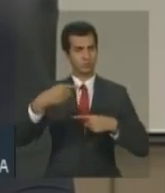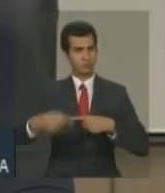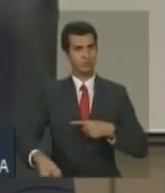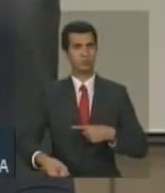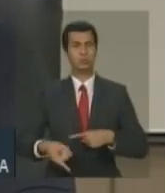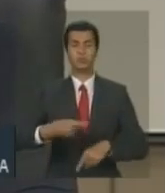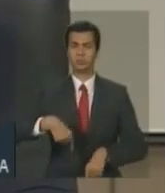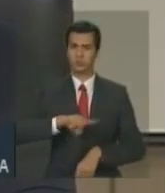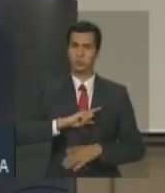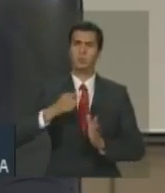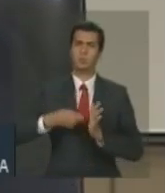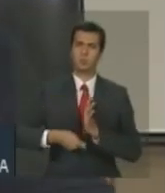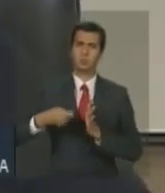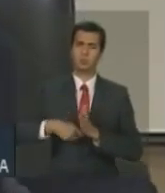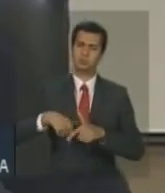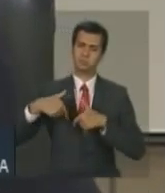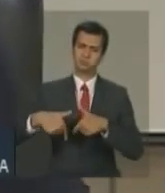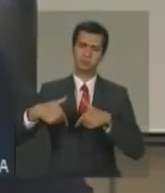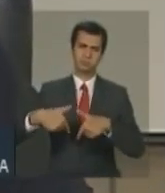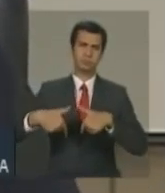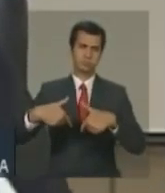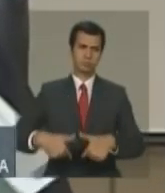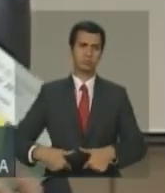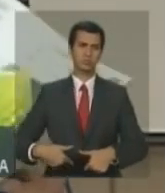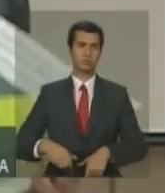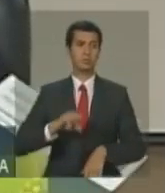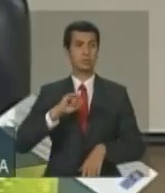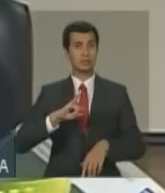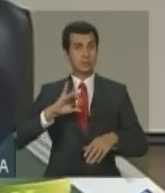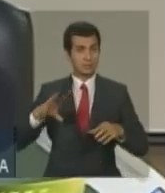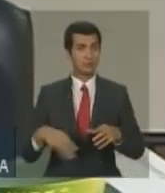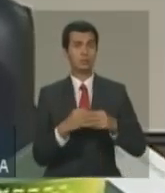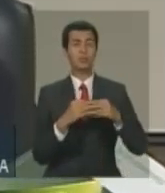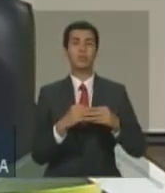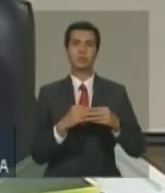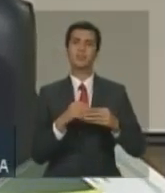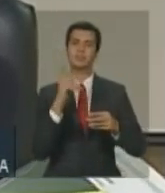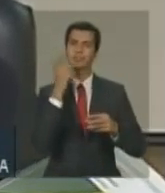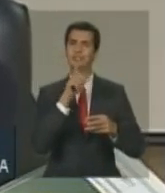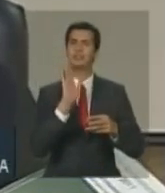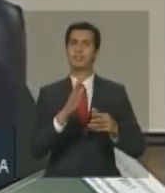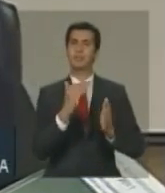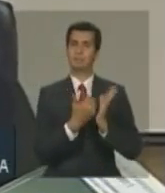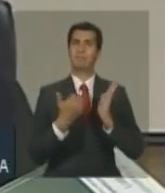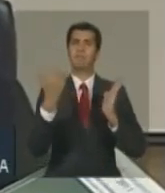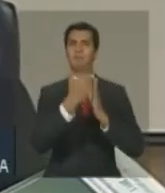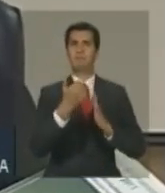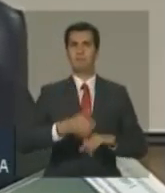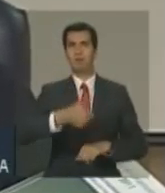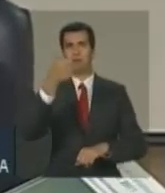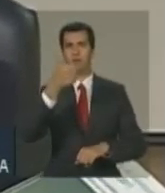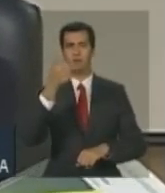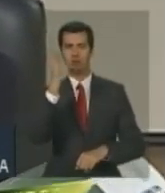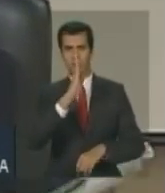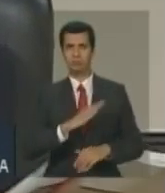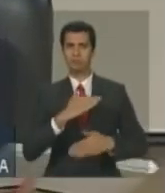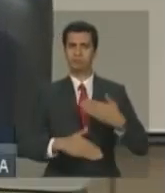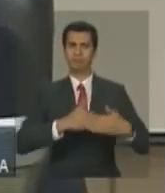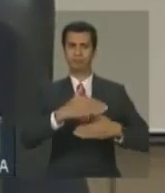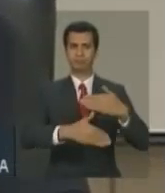nossos pleitos e acreditamos que isso já tivesse incorporado, já estaria aparecendo. Portanto, o Brasil avança, o Brasil